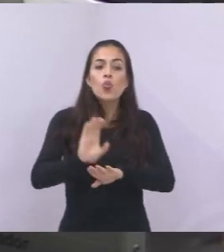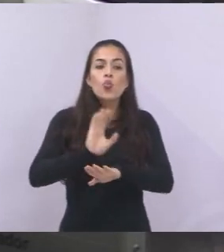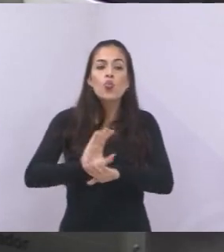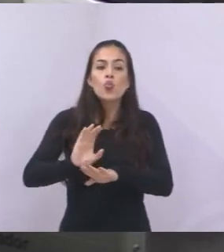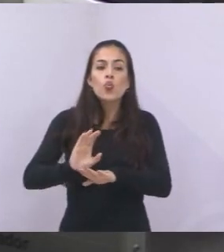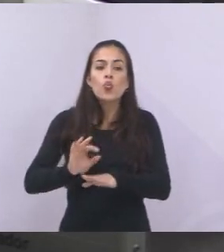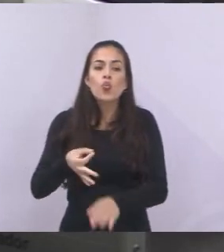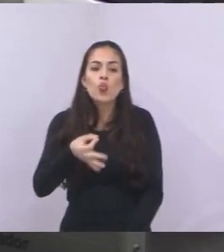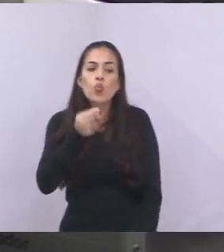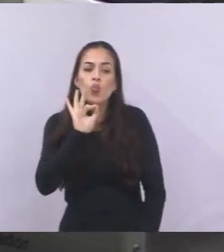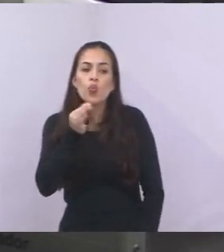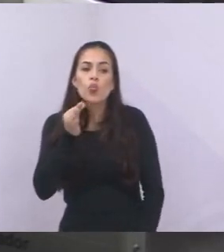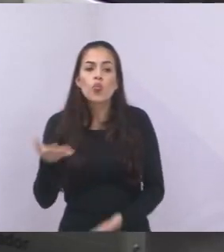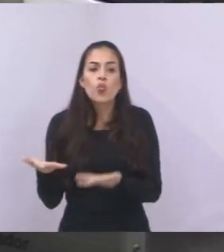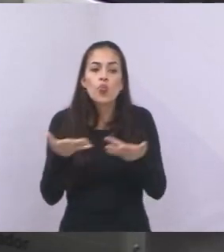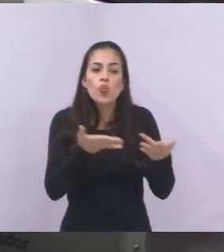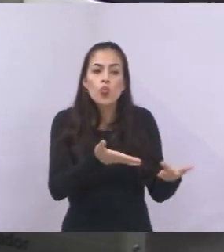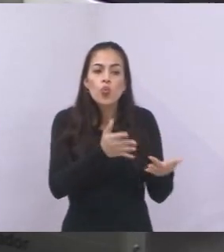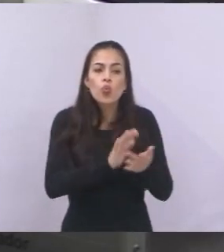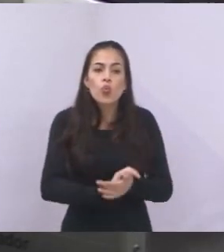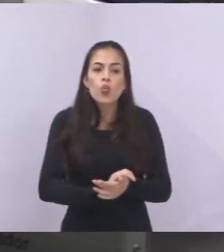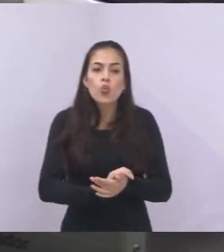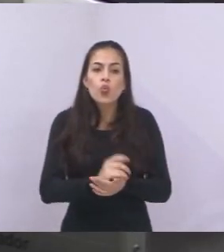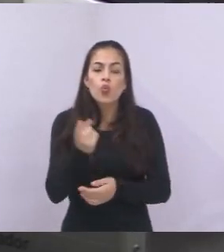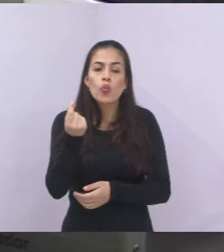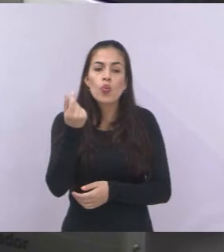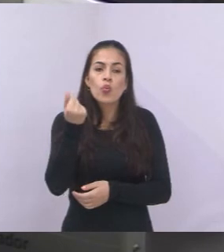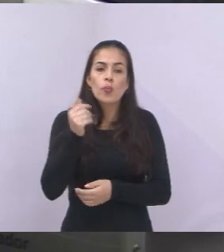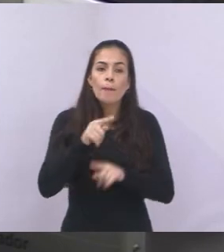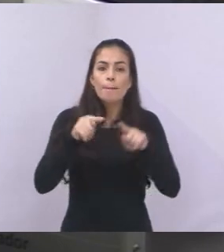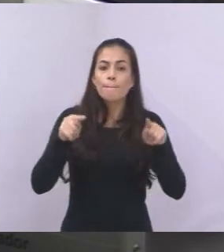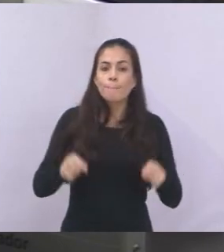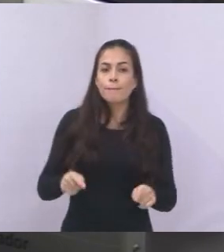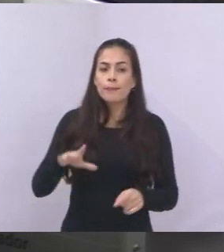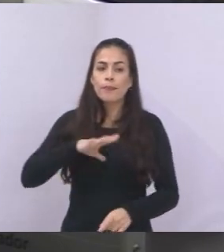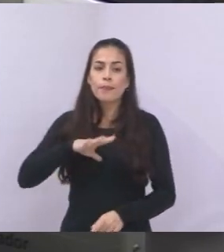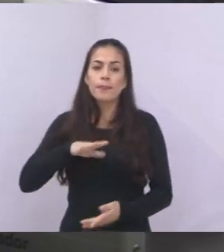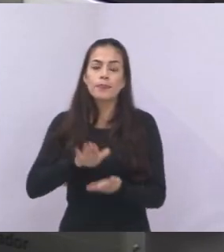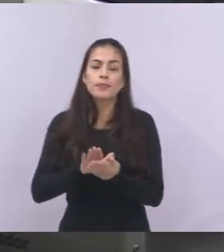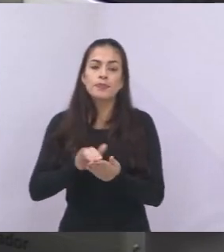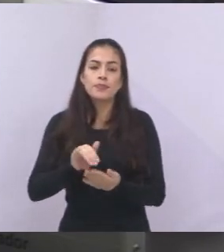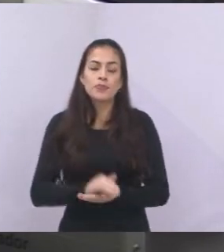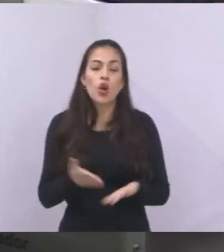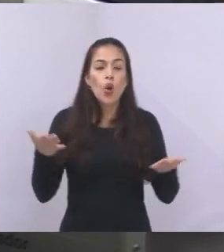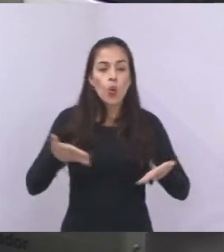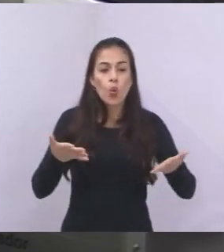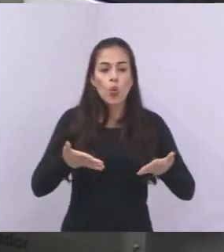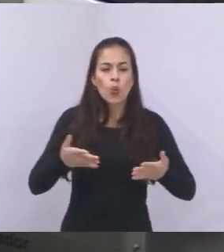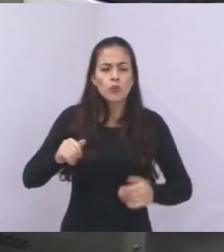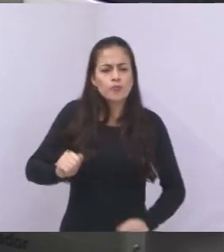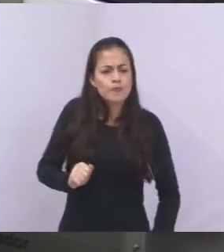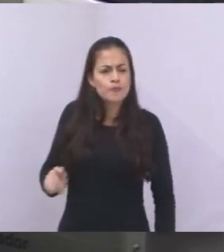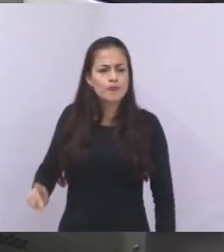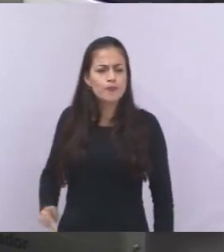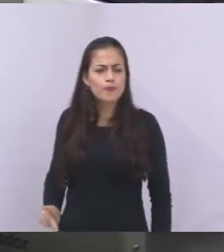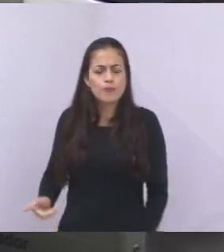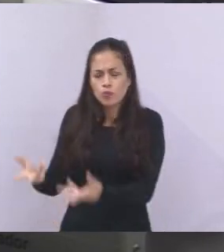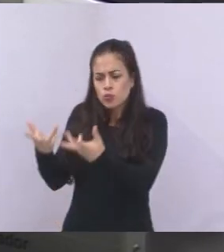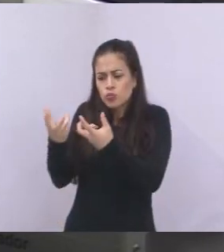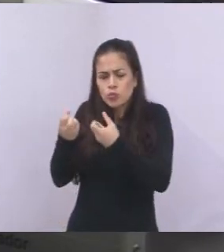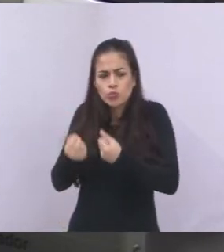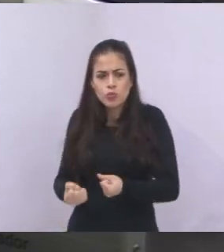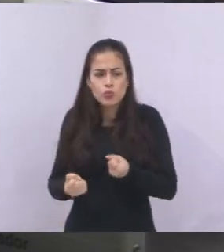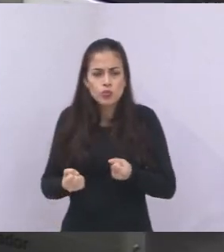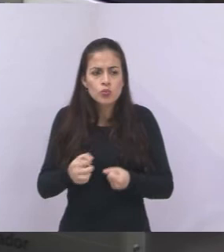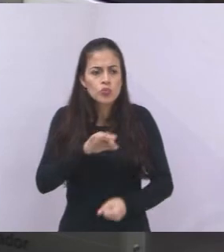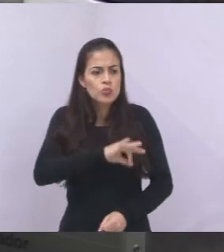o cafezinho que onera os cofres públicos do município de Jacareí. Hoje, a situação do aposentado é que ele recebe os seus